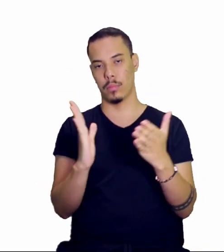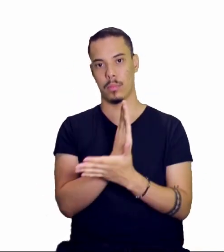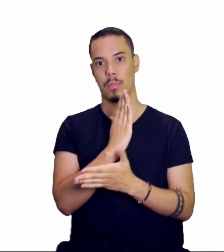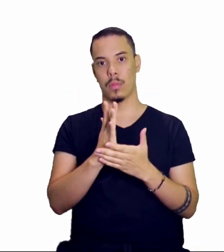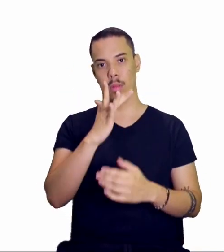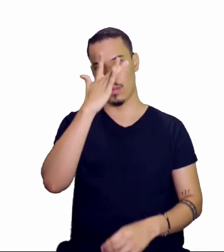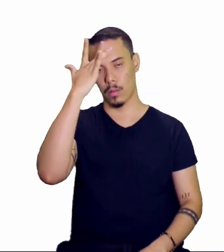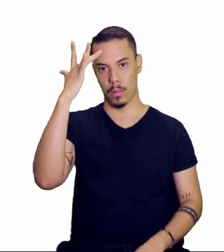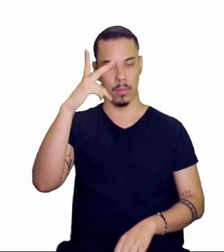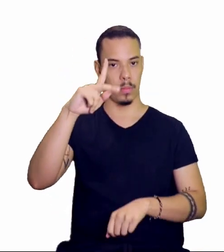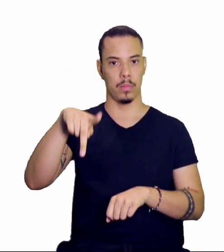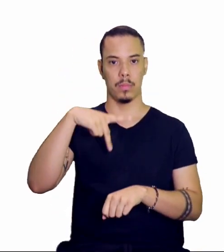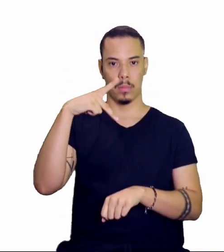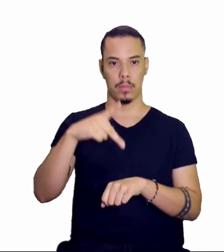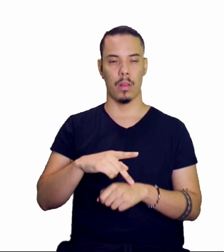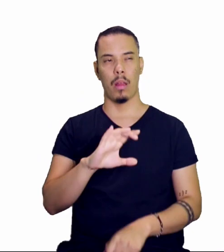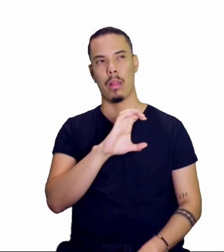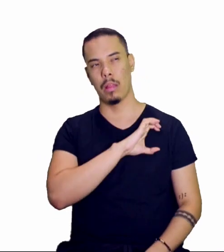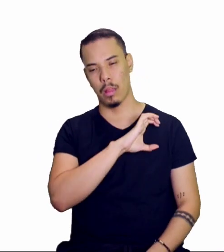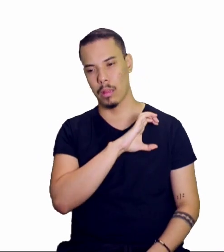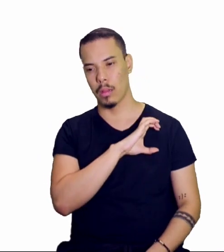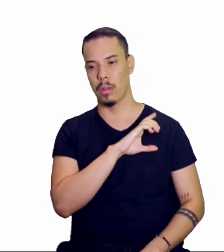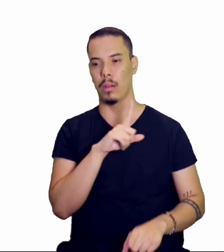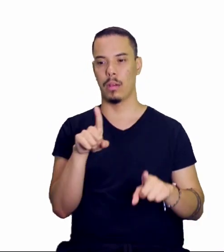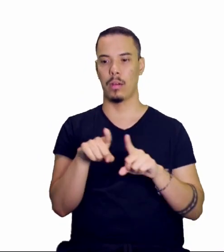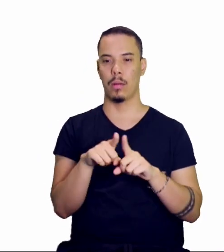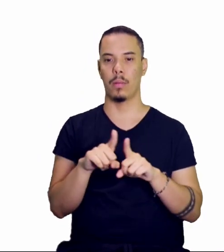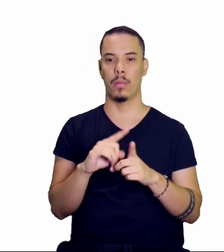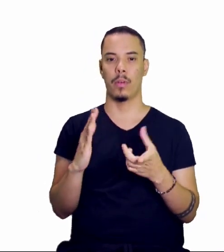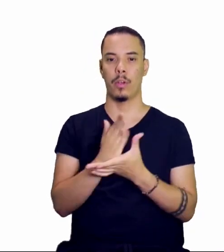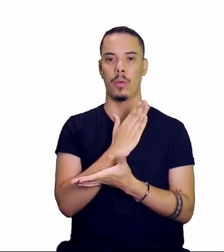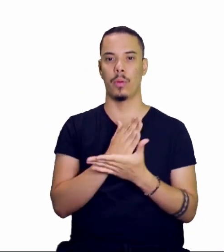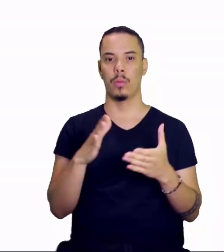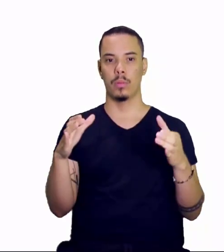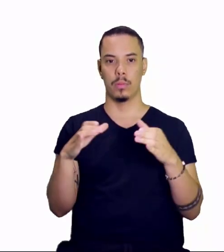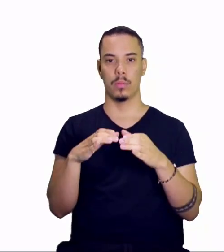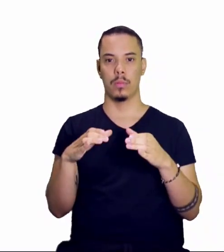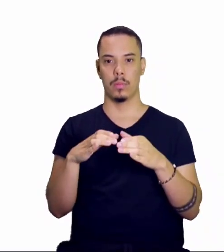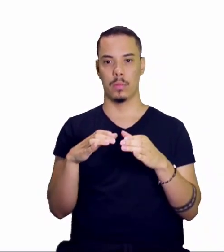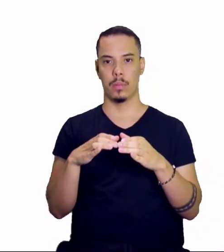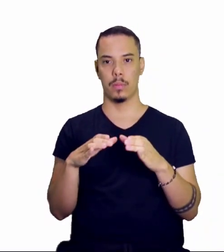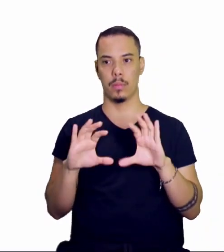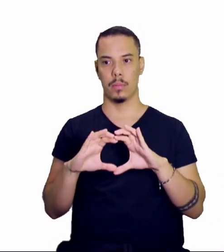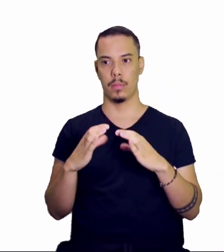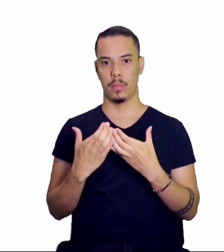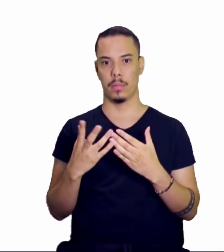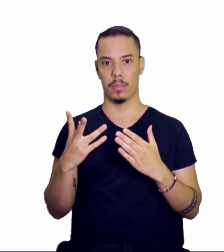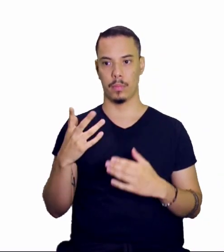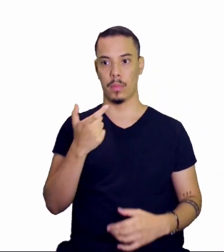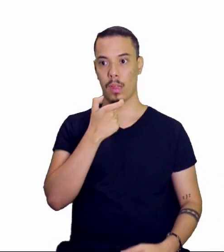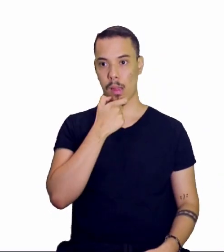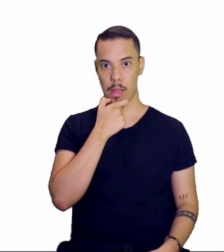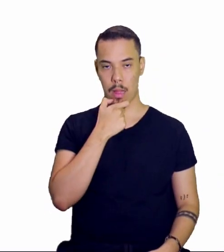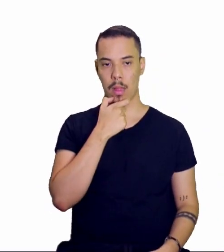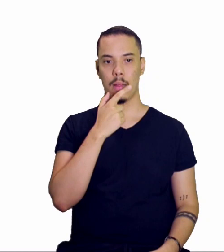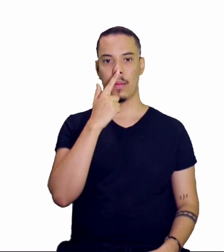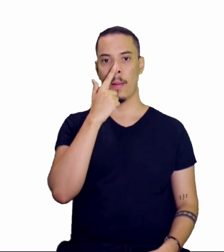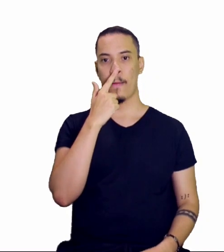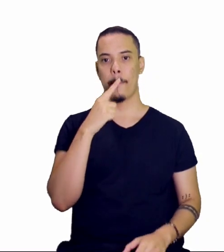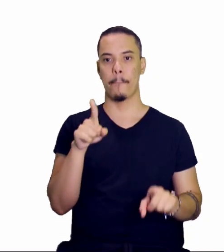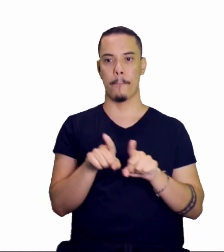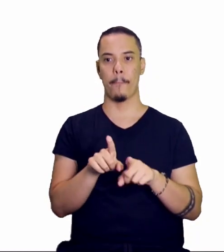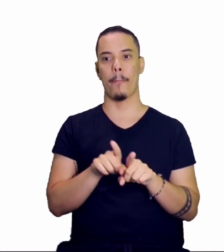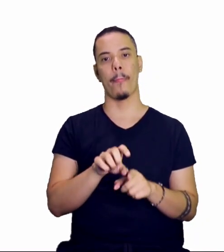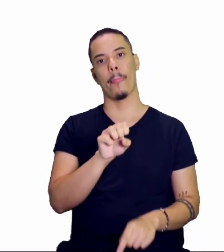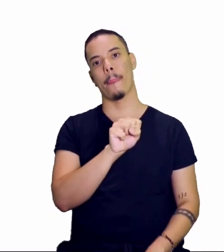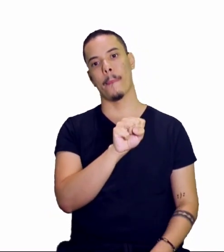Isso, Canadá. Para poder fazer a medição de temperatura. Tem a Comate lá, né? A comunidade inglesa deles. E ali, ó, continuando falando do